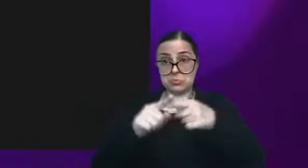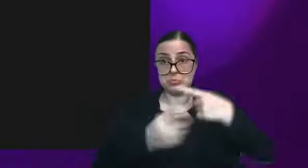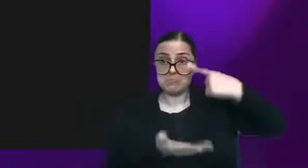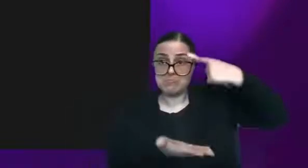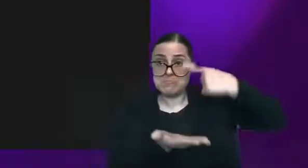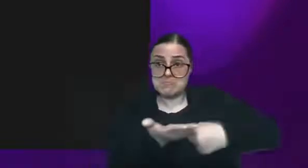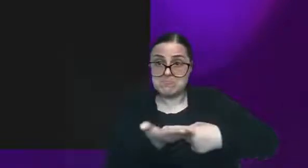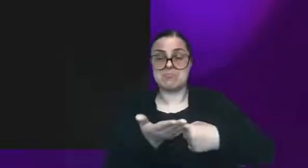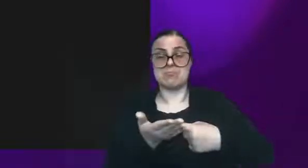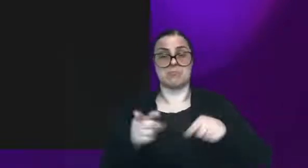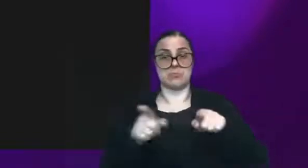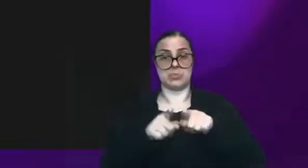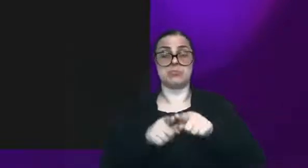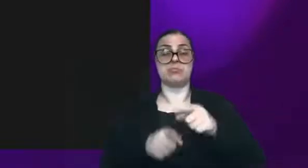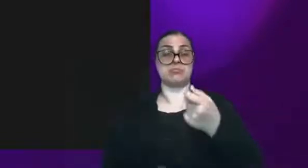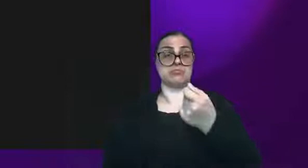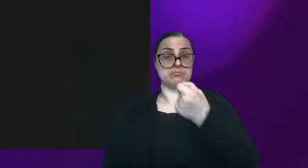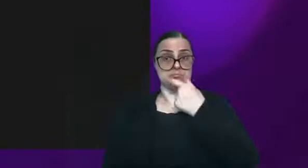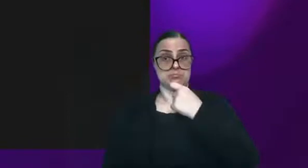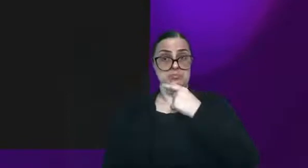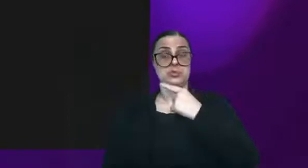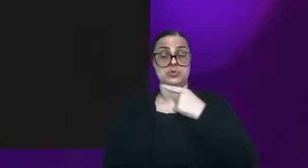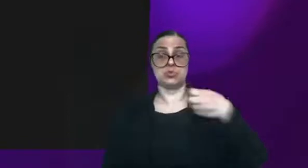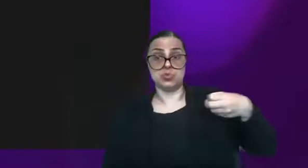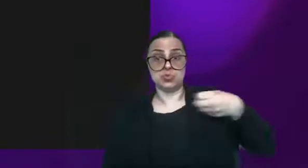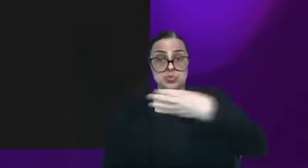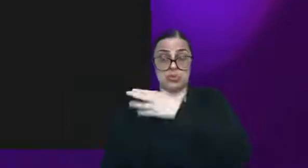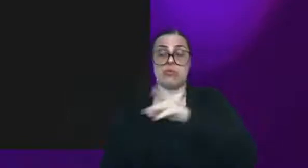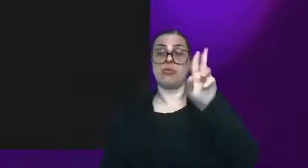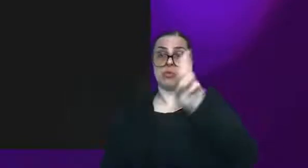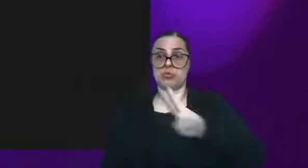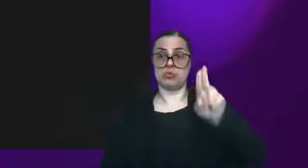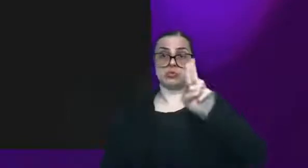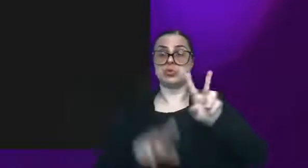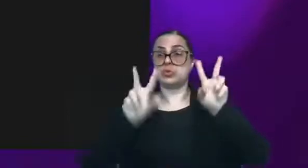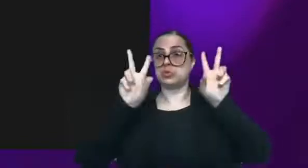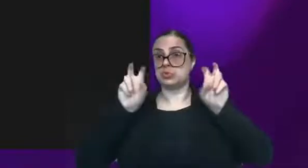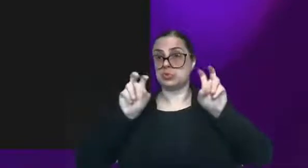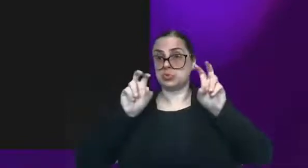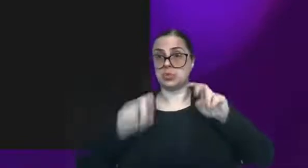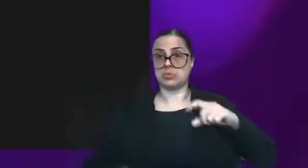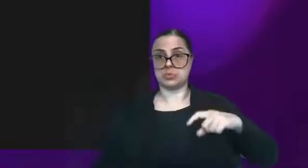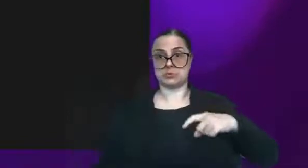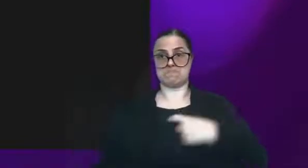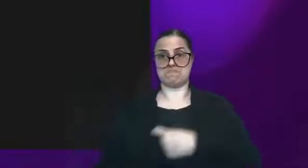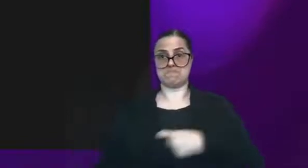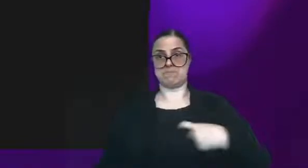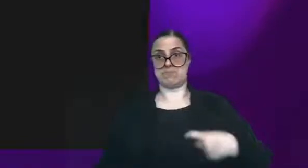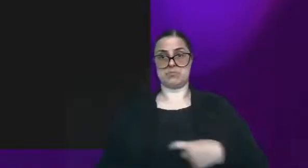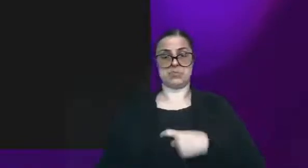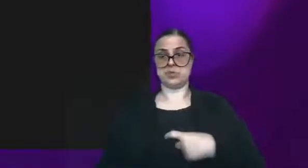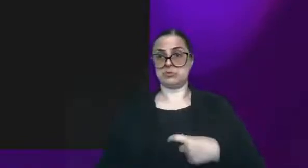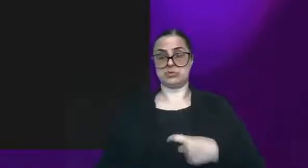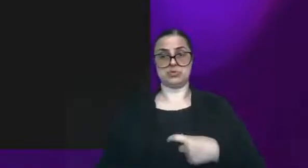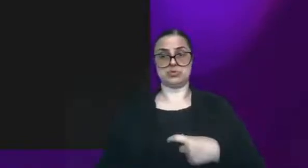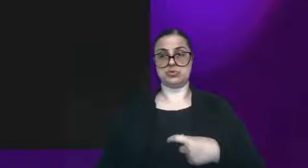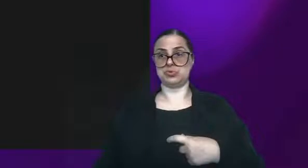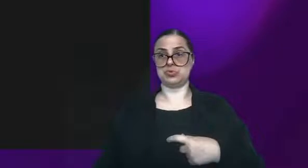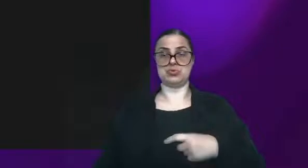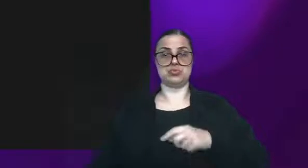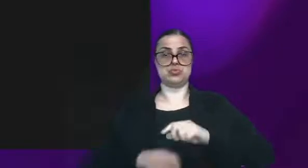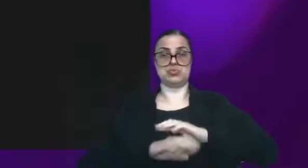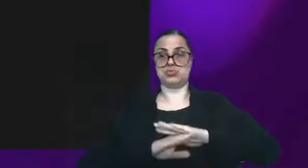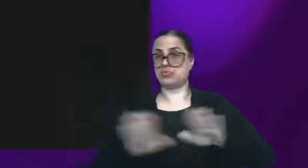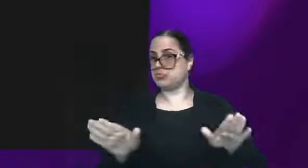usando em falência intestinal, que similarmente tem também essa perspectiva, esse olhar, que você tem